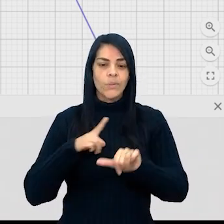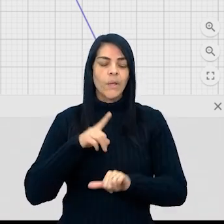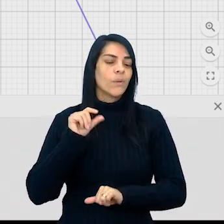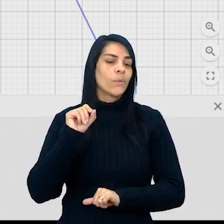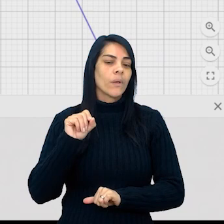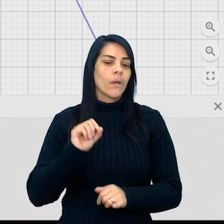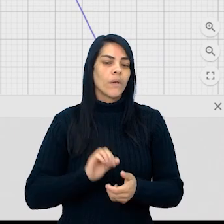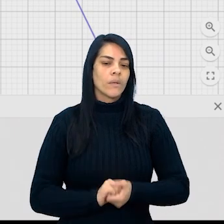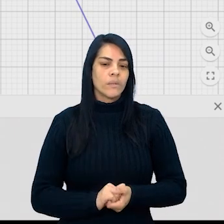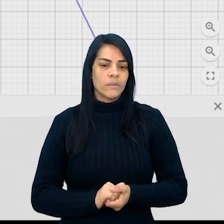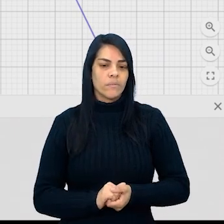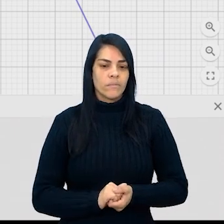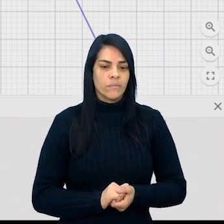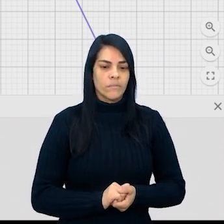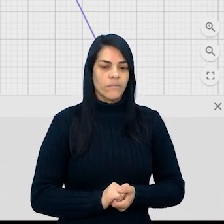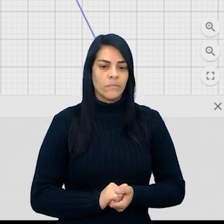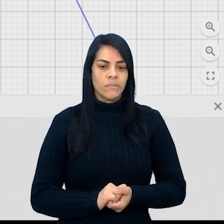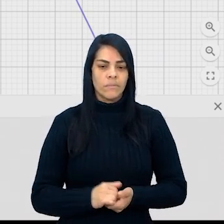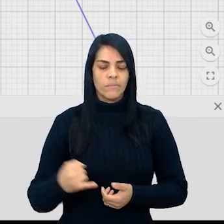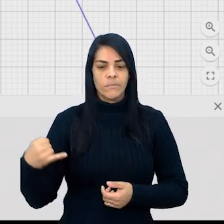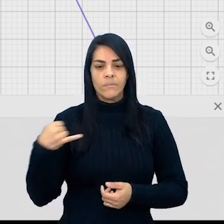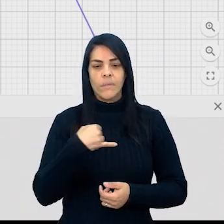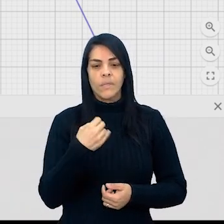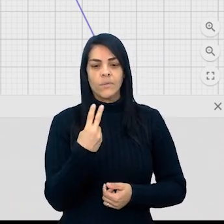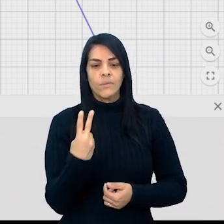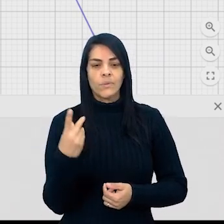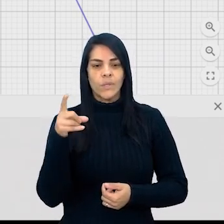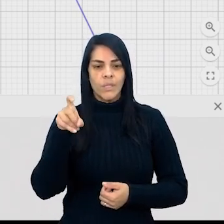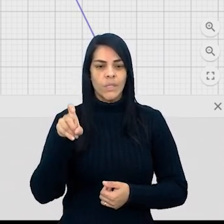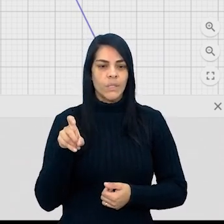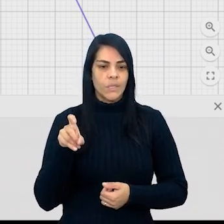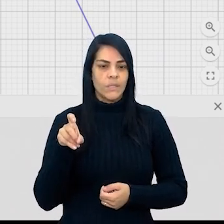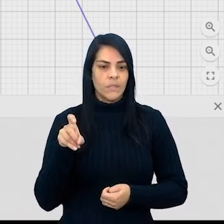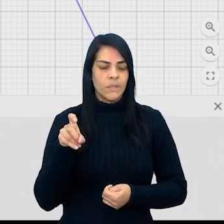tenho aqui menos 2x